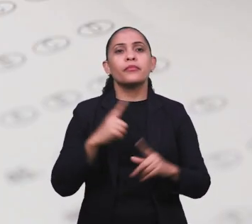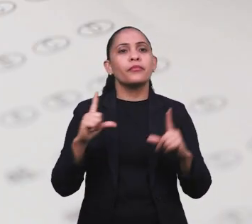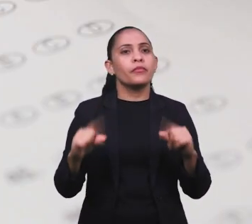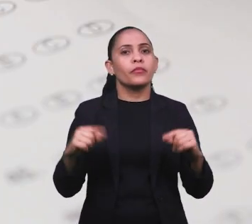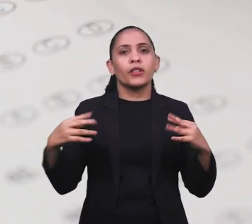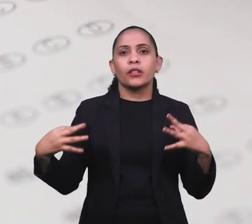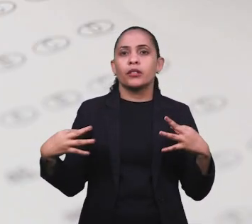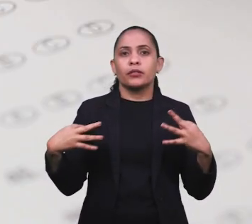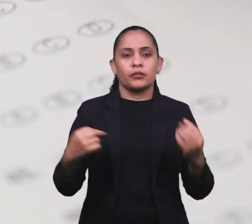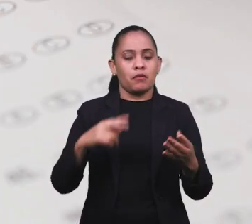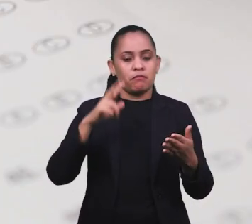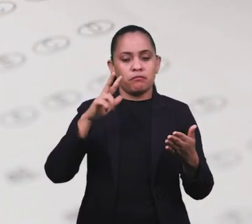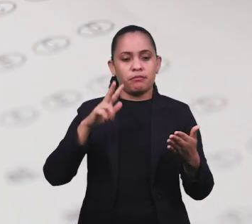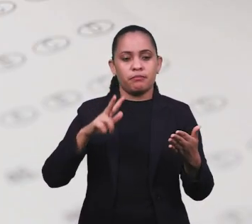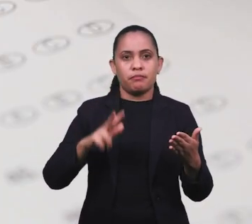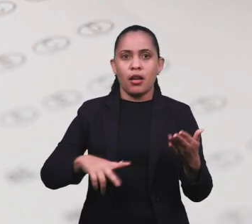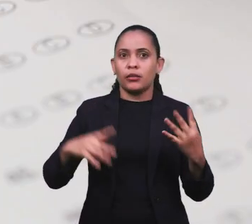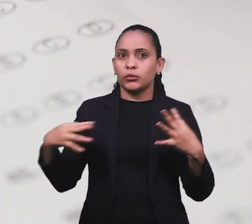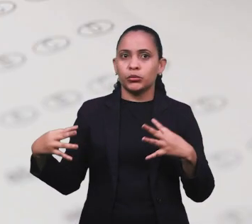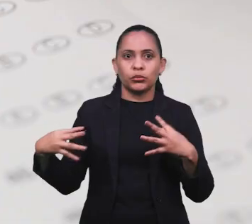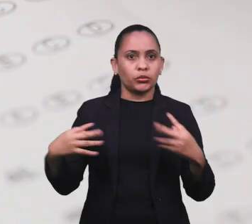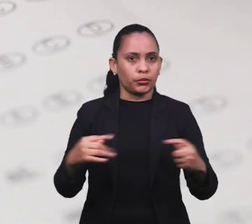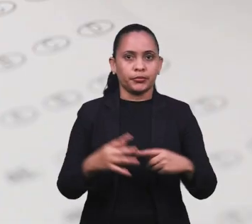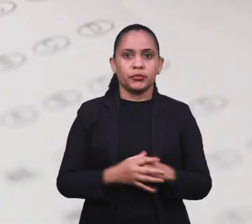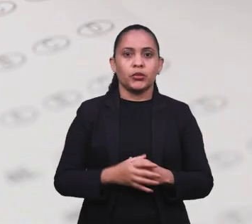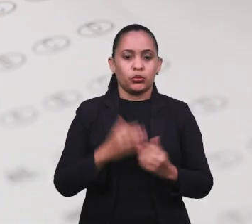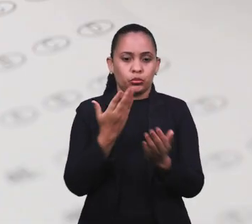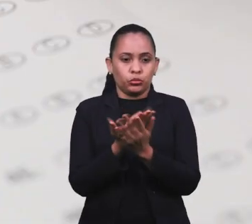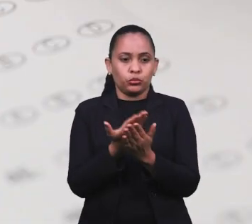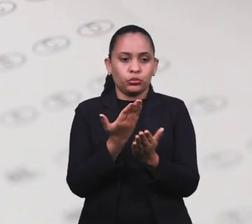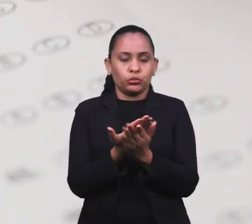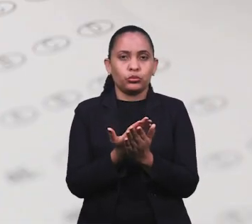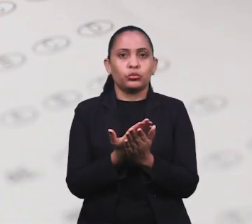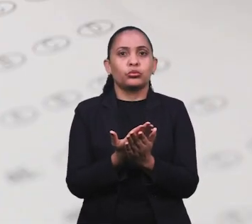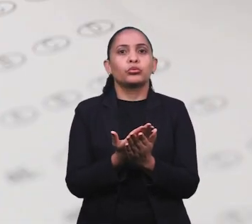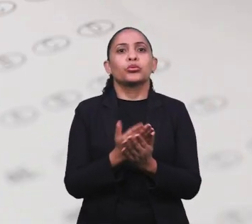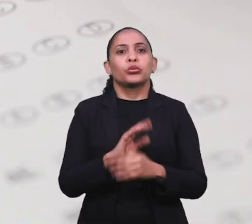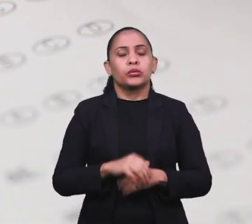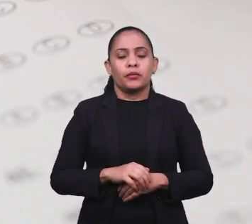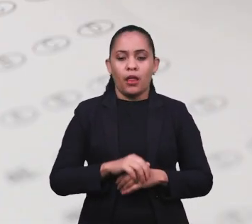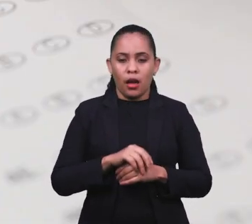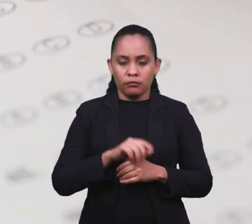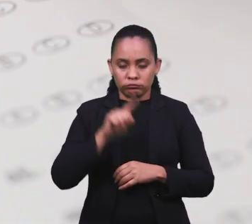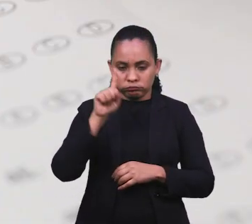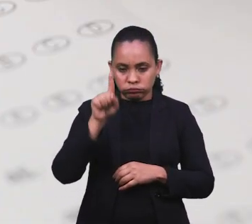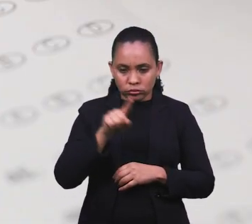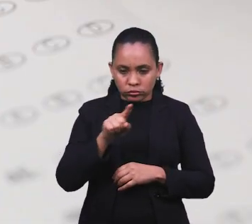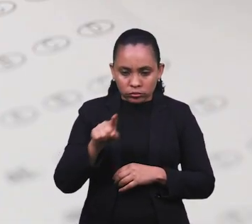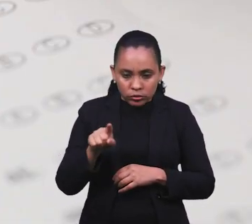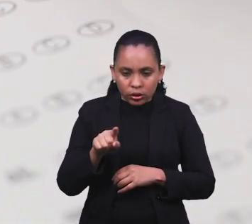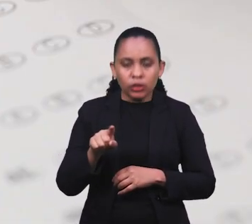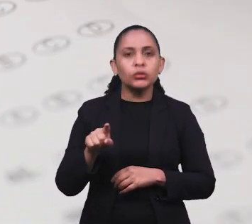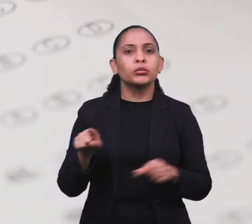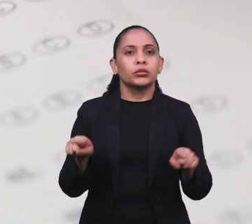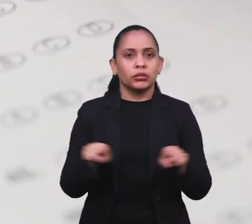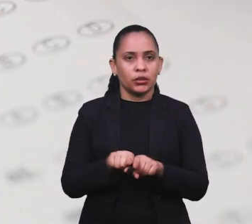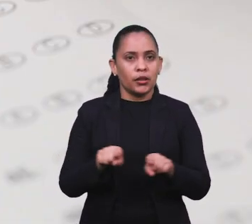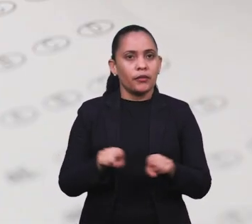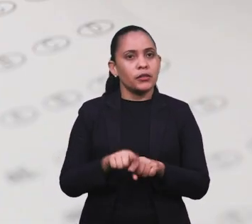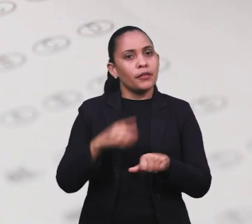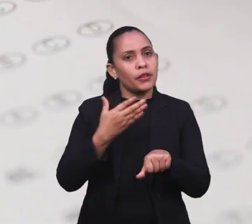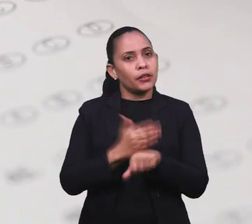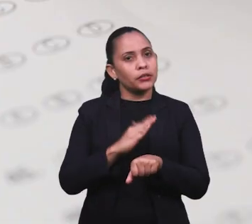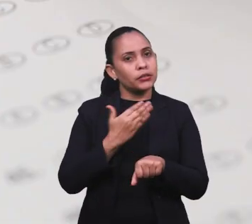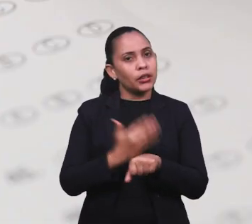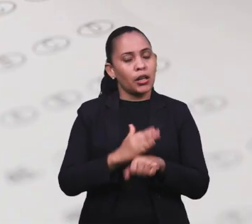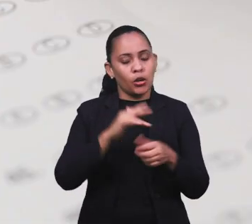Então, todas as sessões que você fizer, né, de estudos, resolva questões. Inclusive,